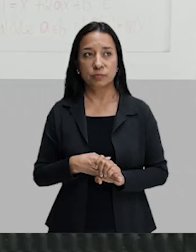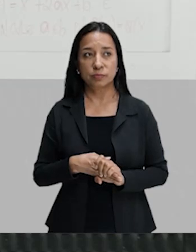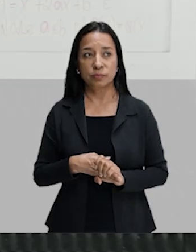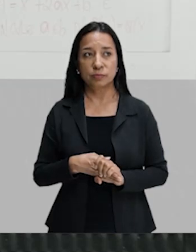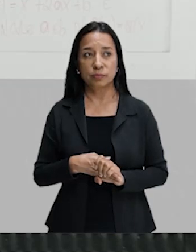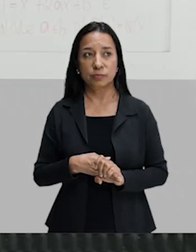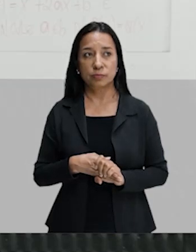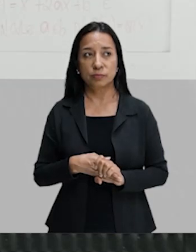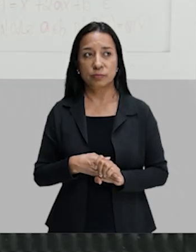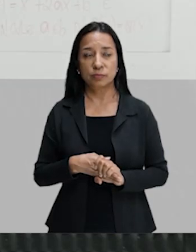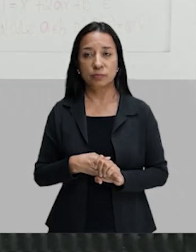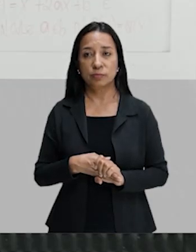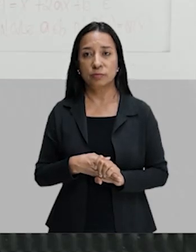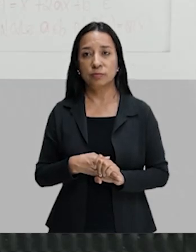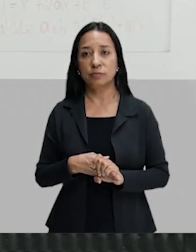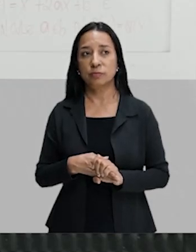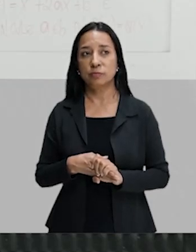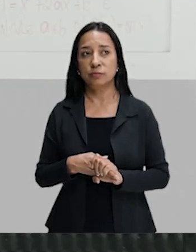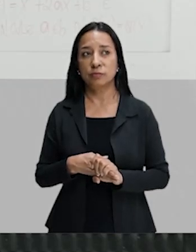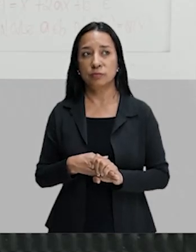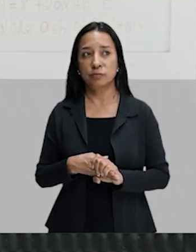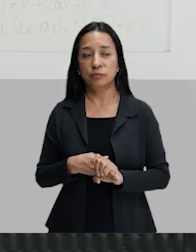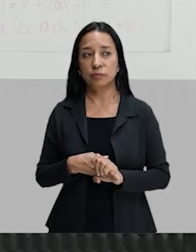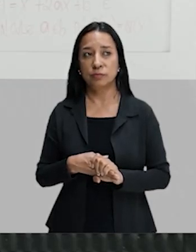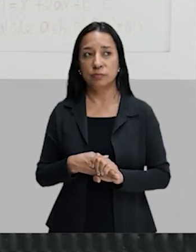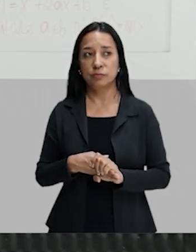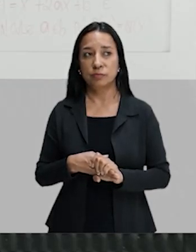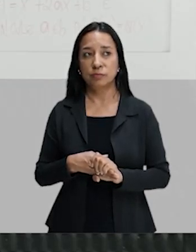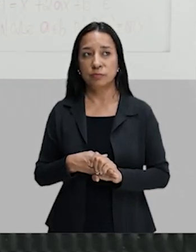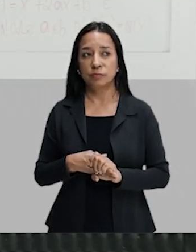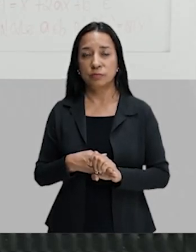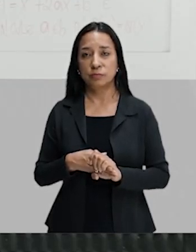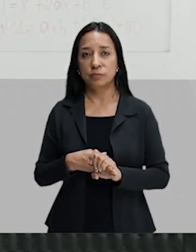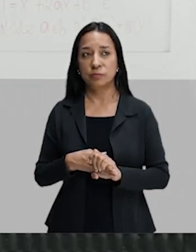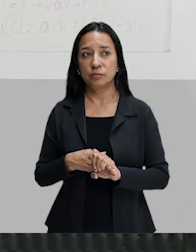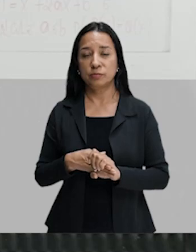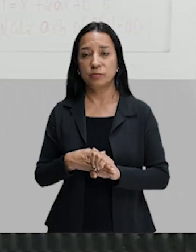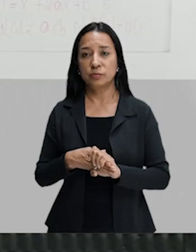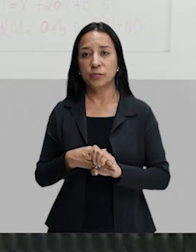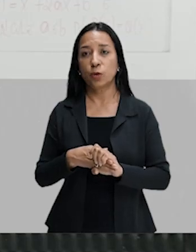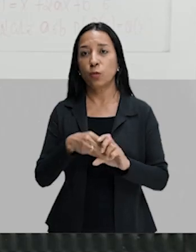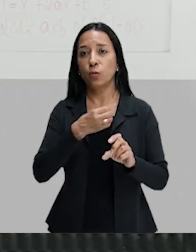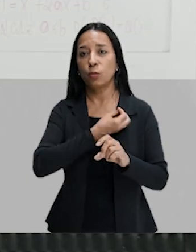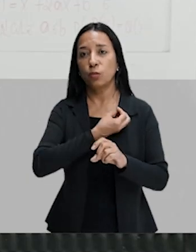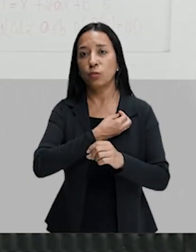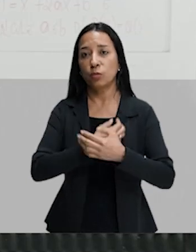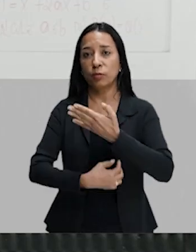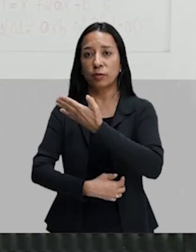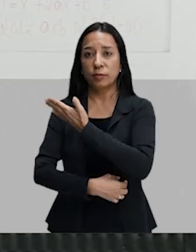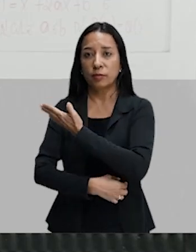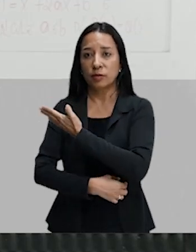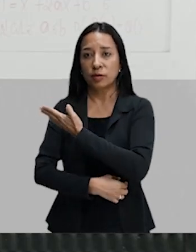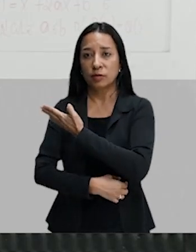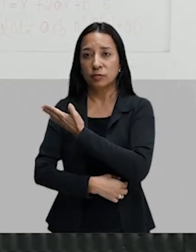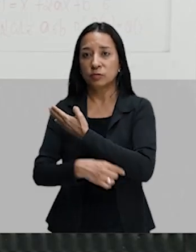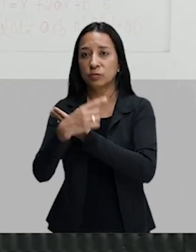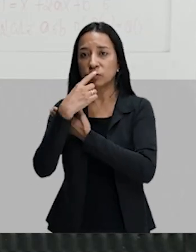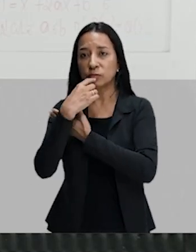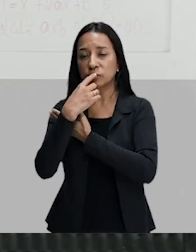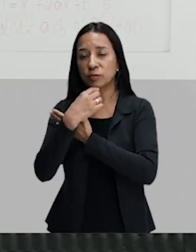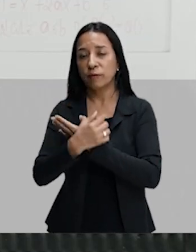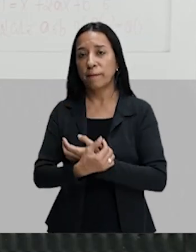esse coeficiente do x ao quadrado, esse elemento aqui, que é o coeficiente do x ao quadrado